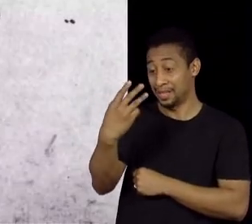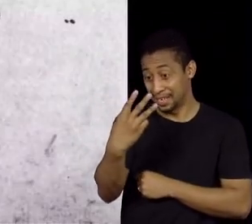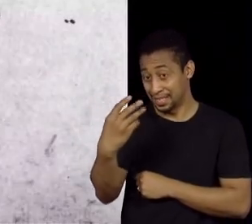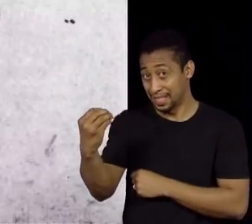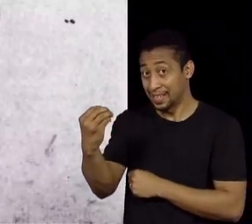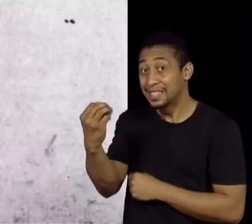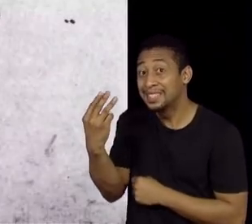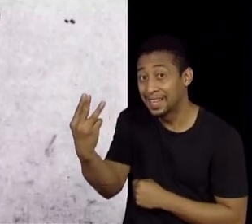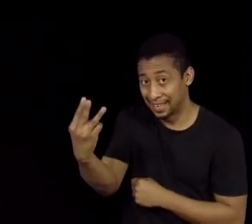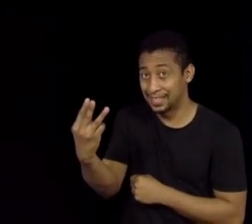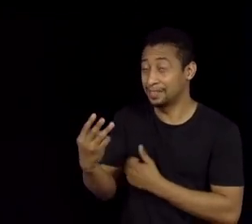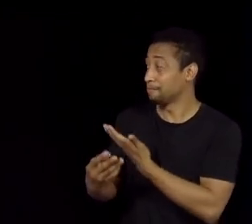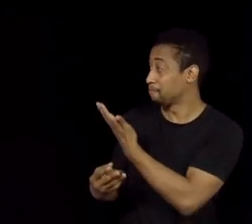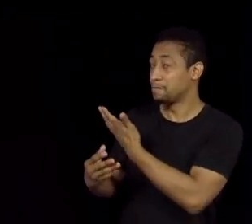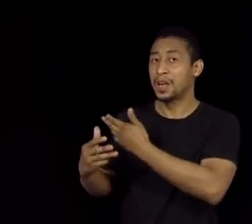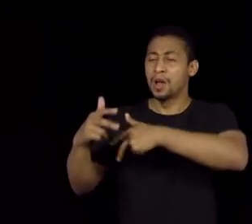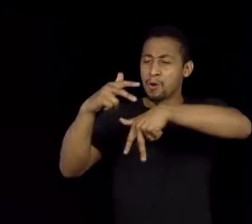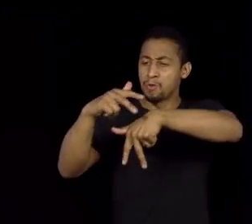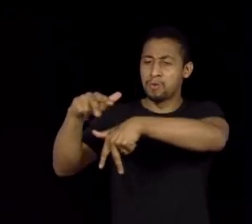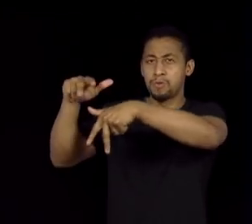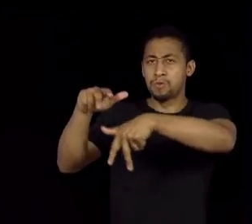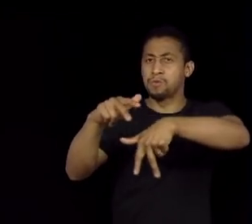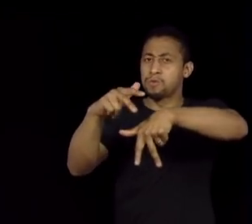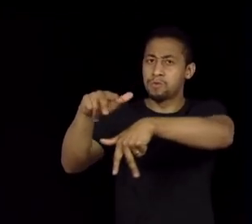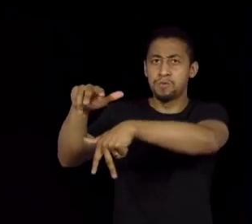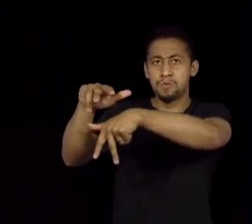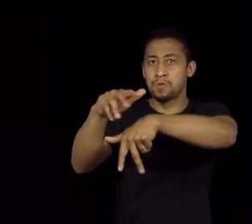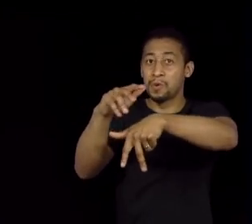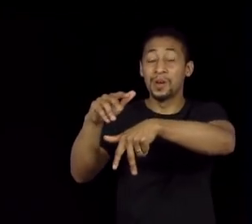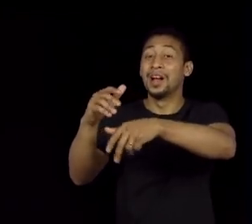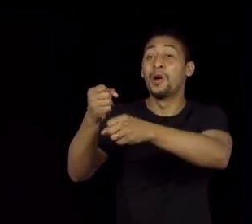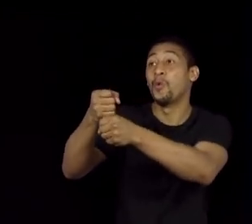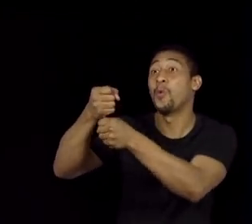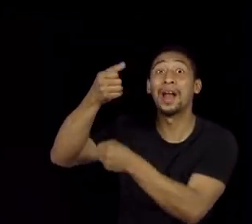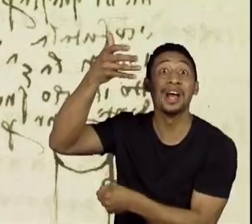chineses saltaram da Grande Muralha com enormes guarda-chuvas.